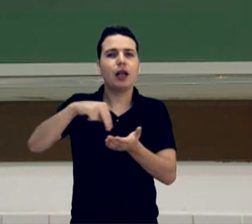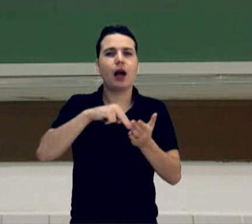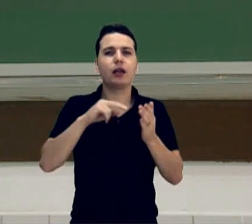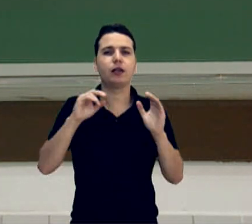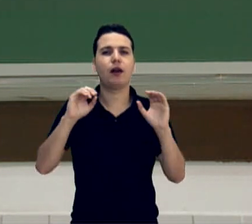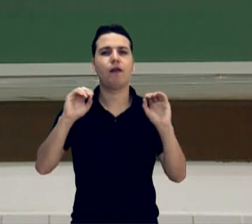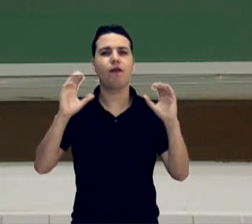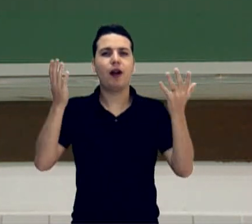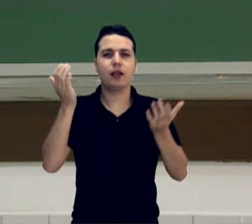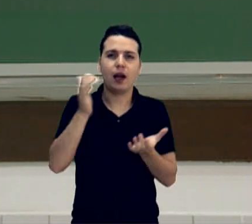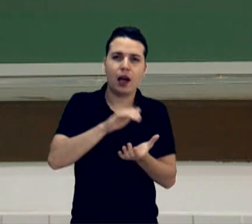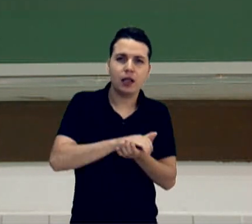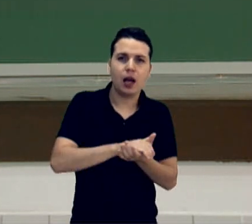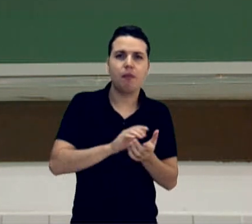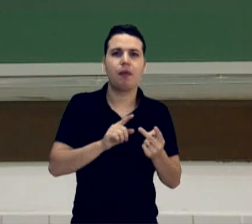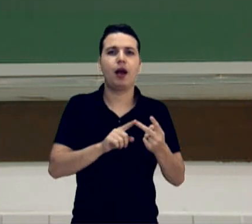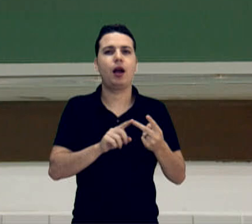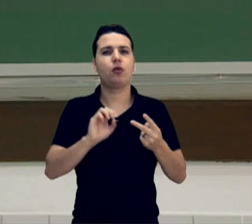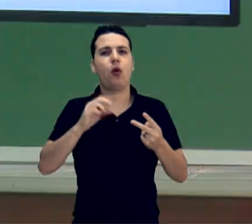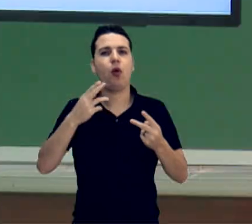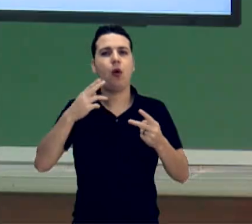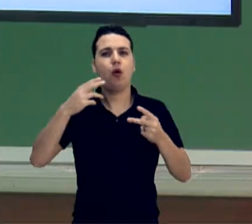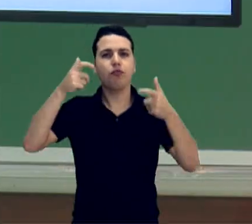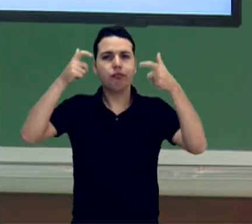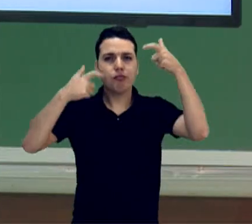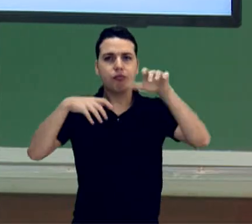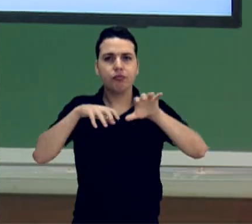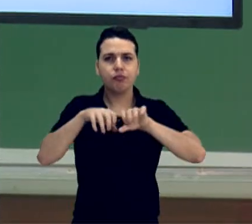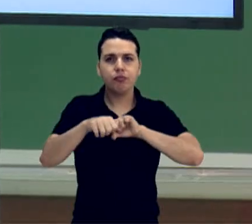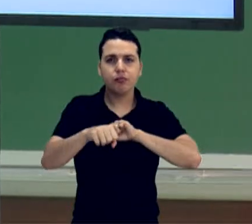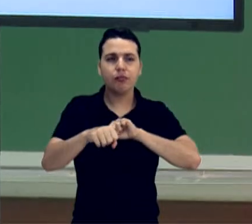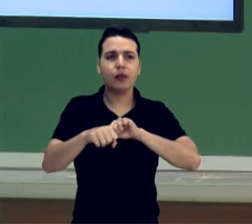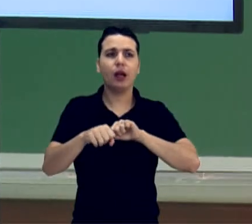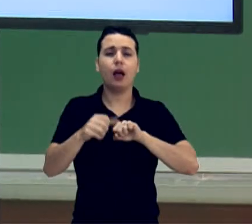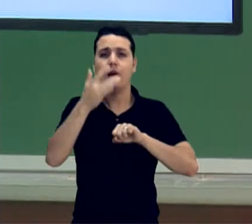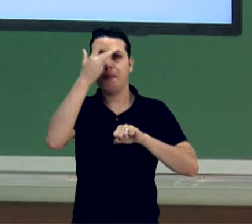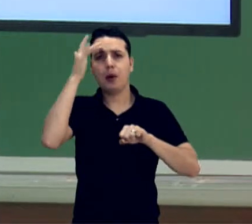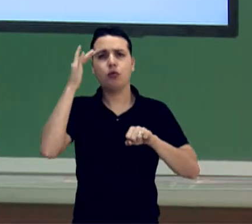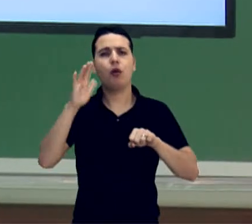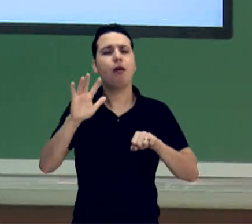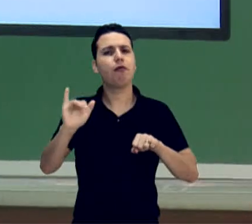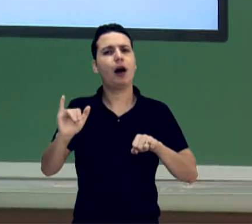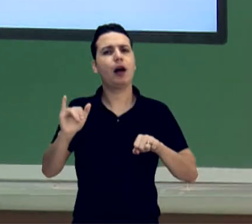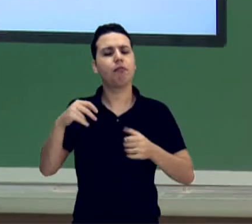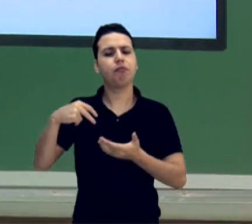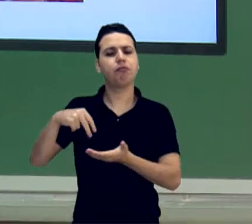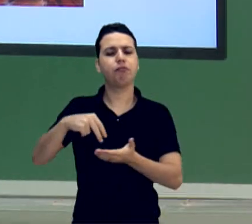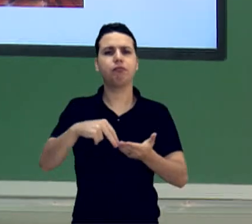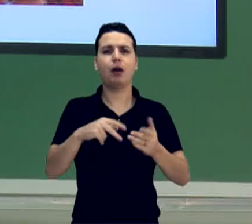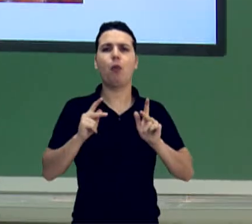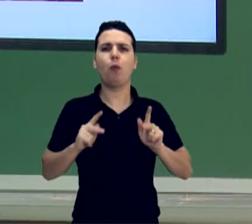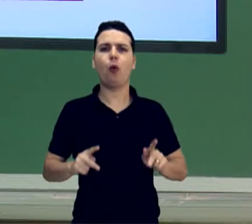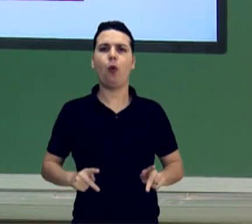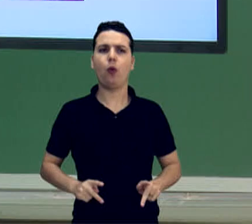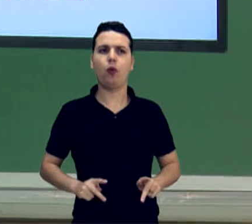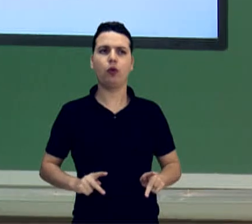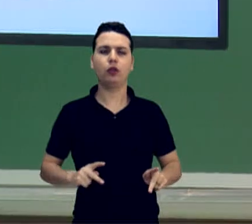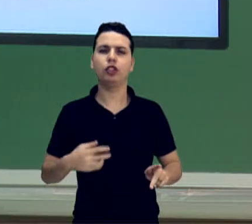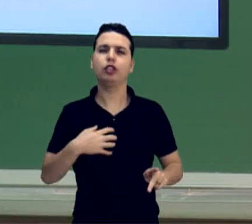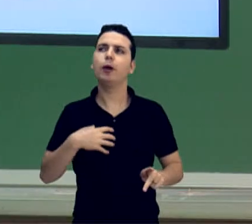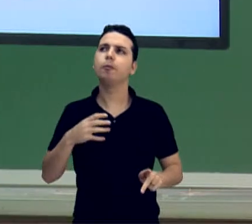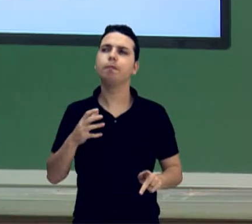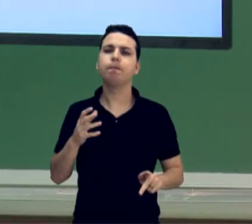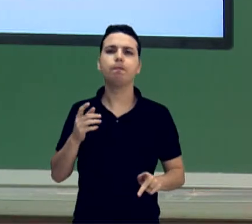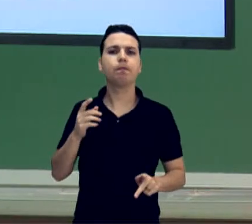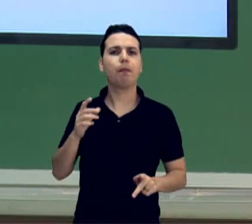qualquer festividade assim que tenha dança, a pessoa vai se sair bem, porque aquela postura, forma, né, de ouvir e de